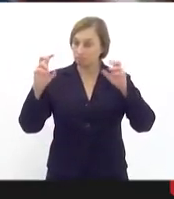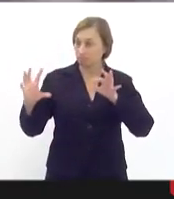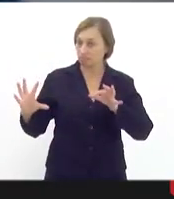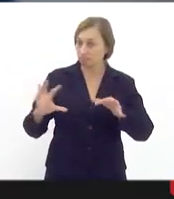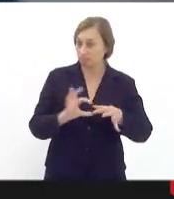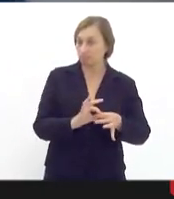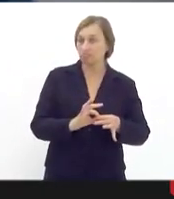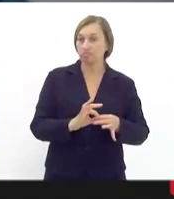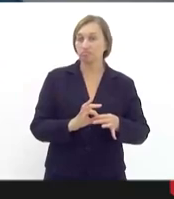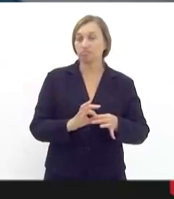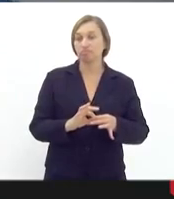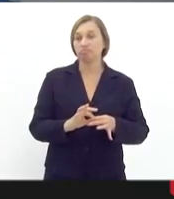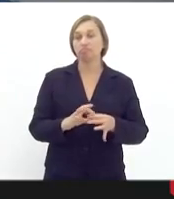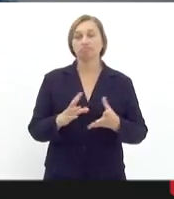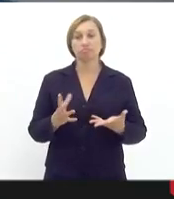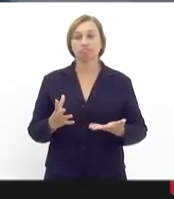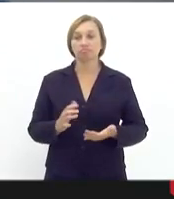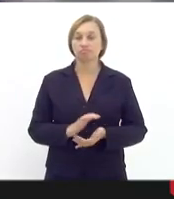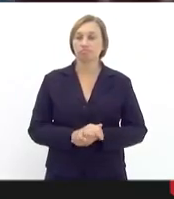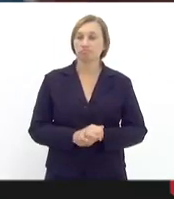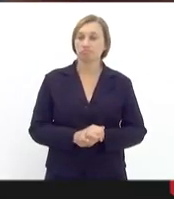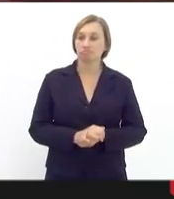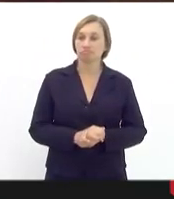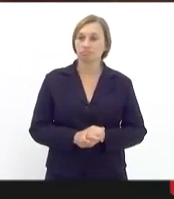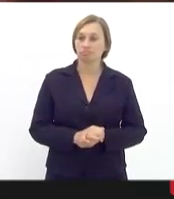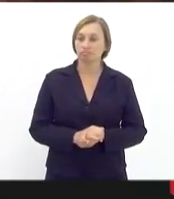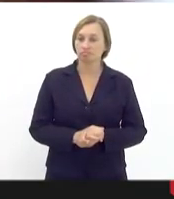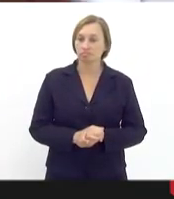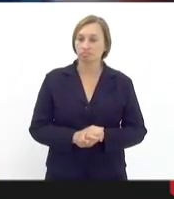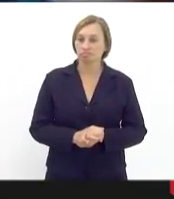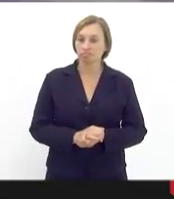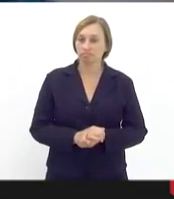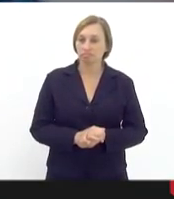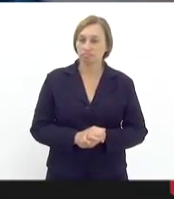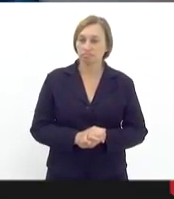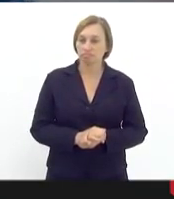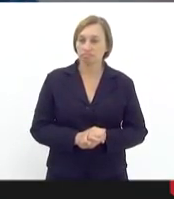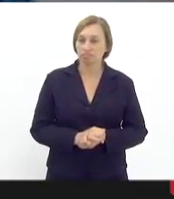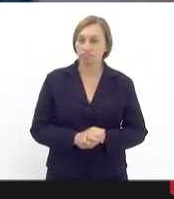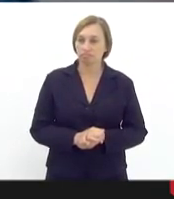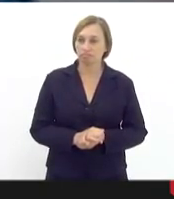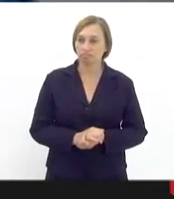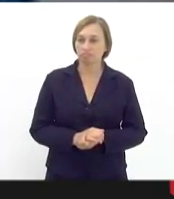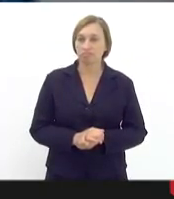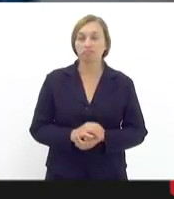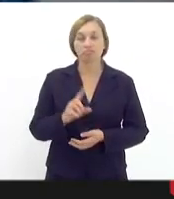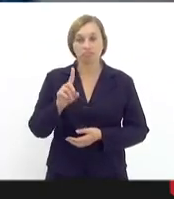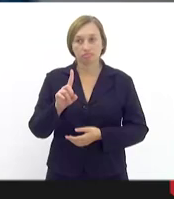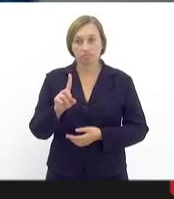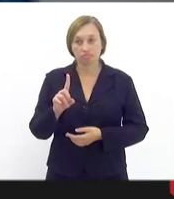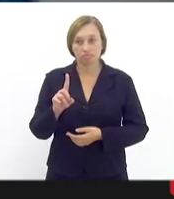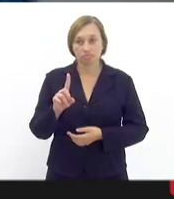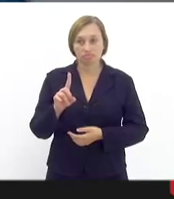poder, que mexe com a ultradireita, e